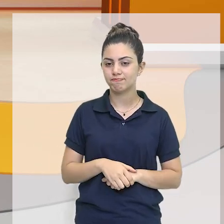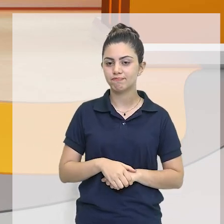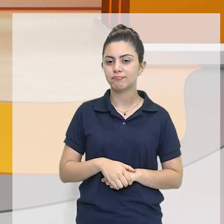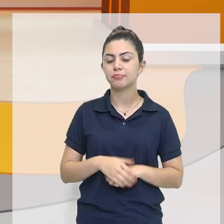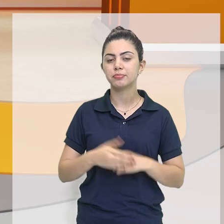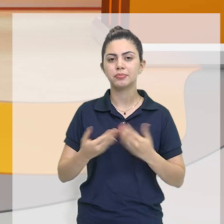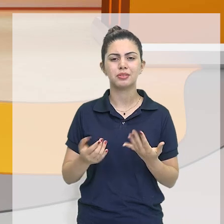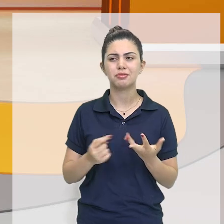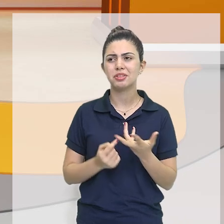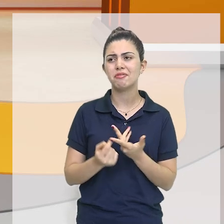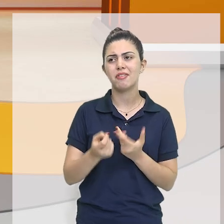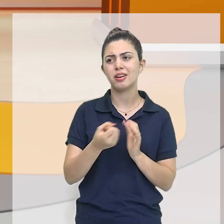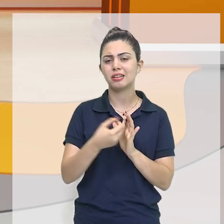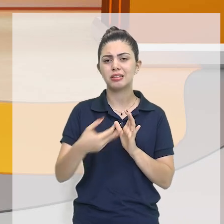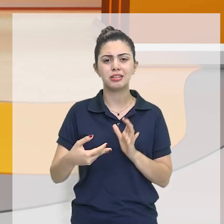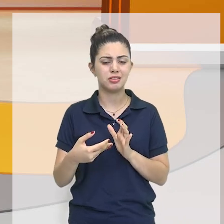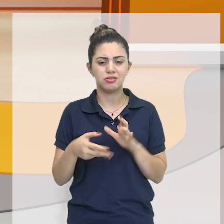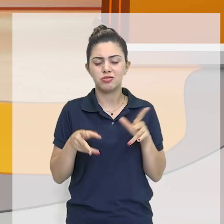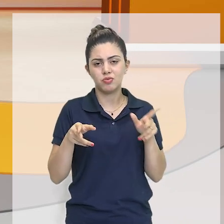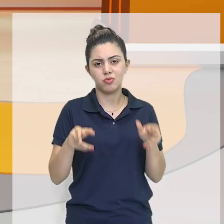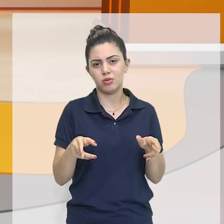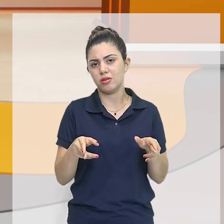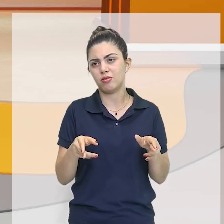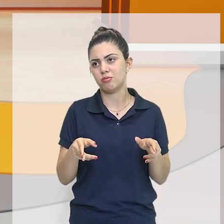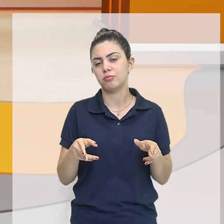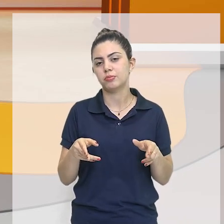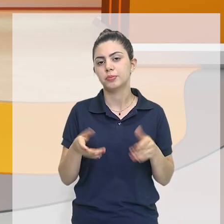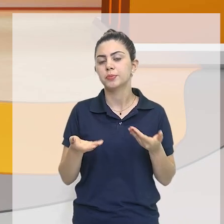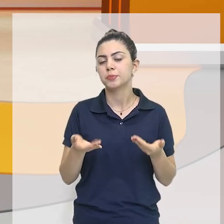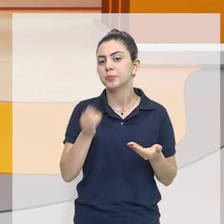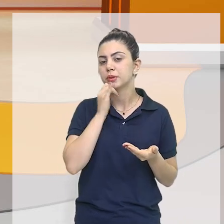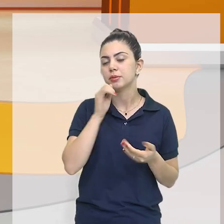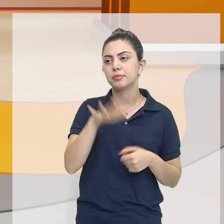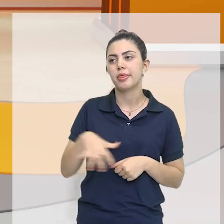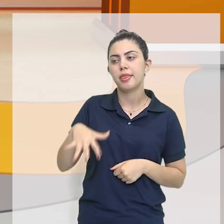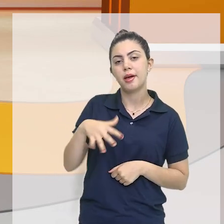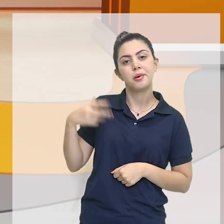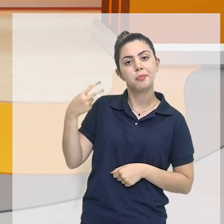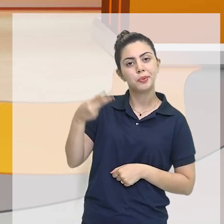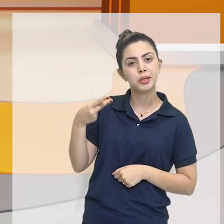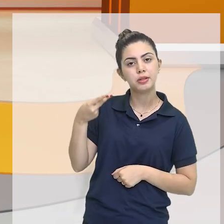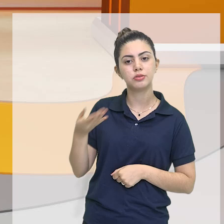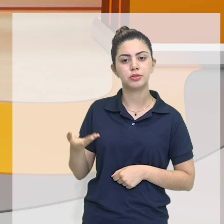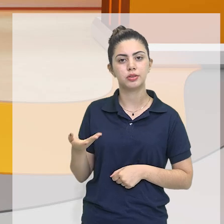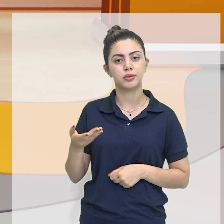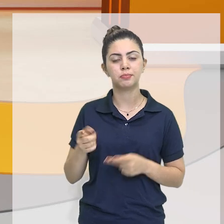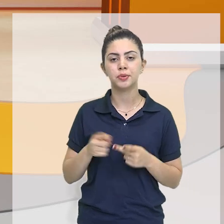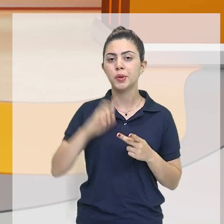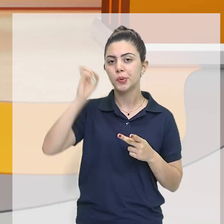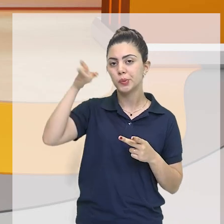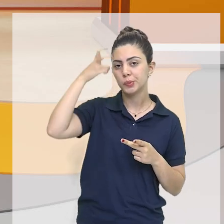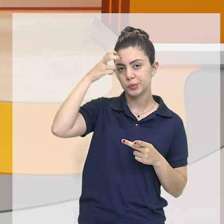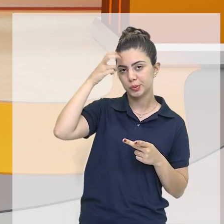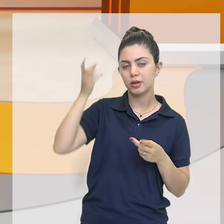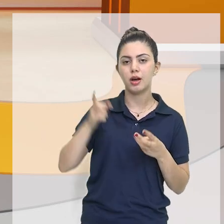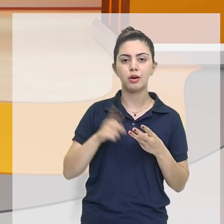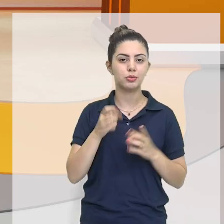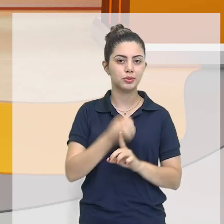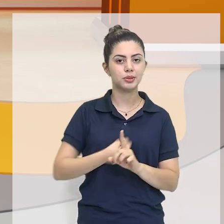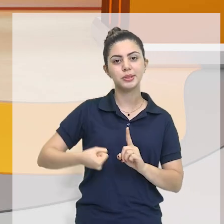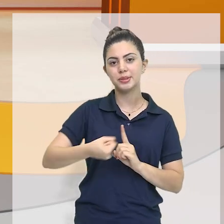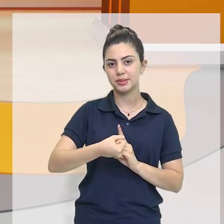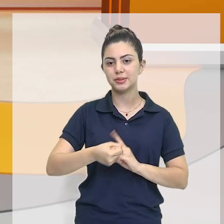diversos aspectos, nos aspectos políticos, culturais e